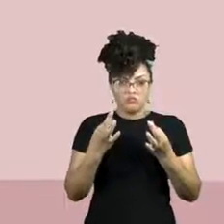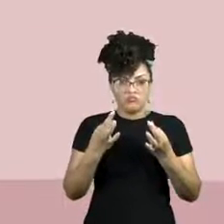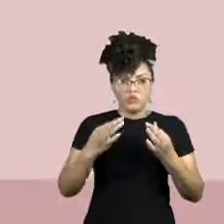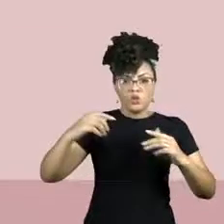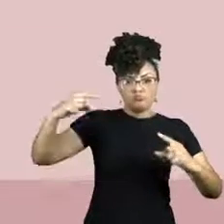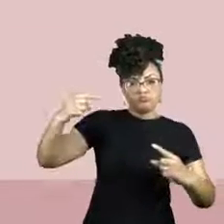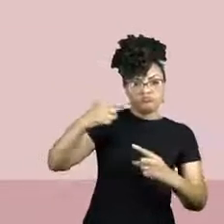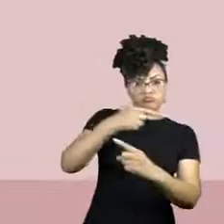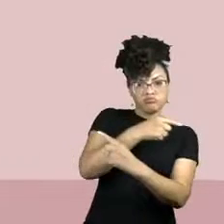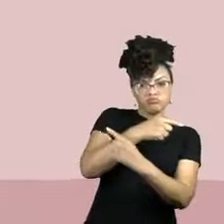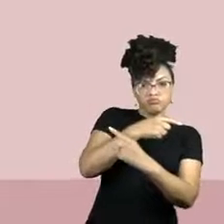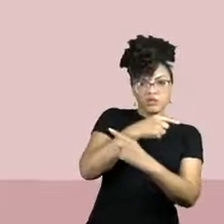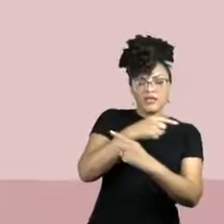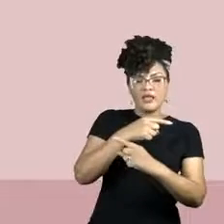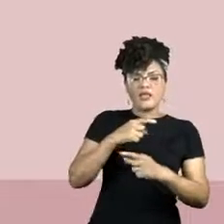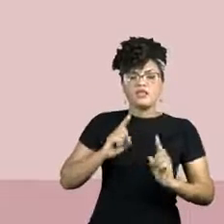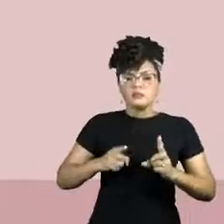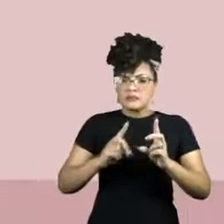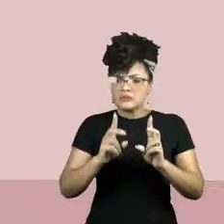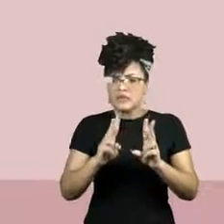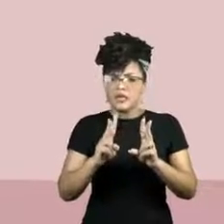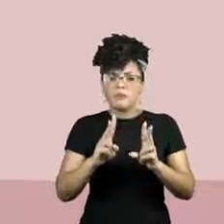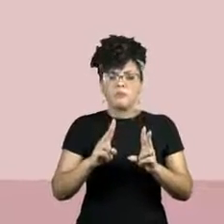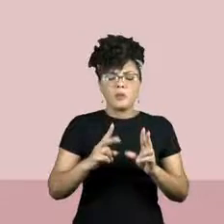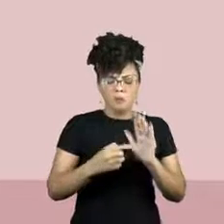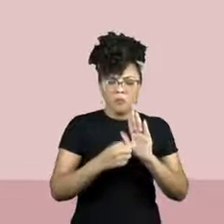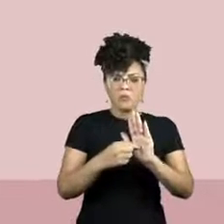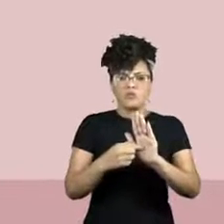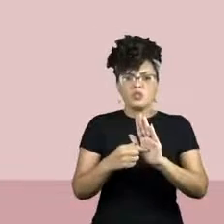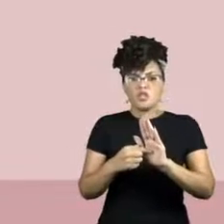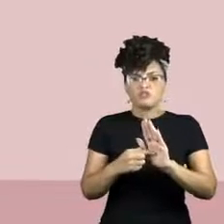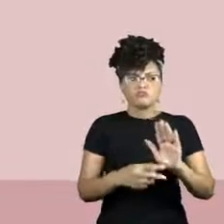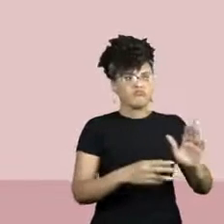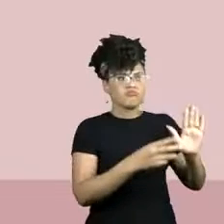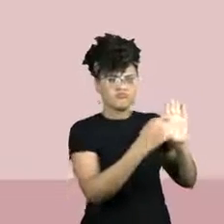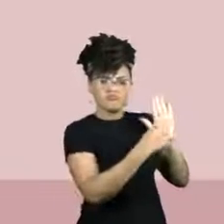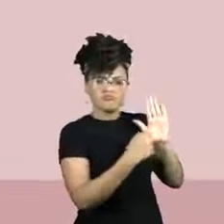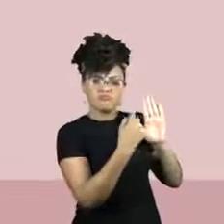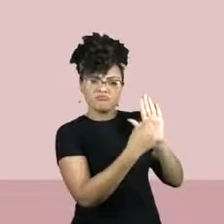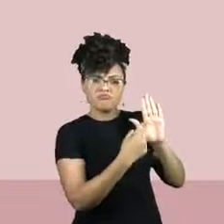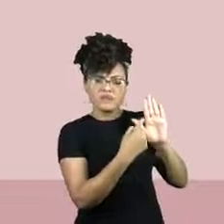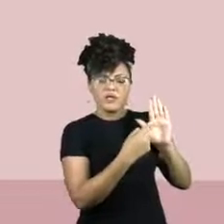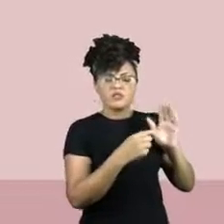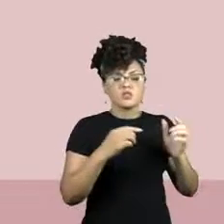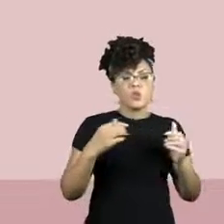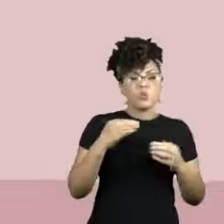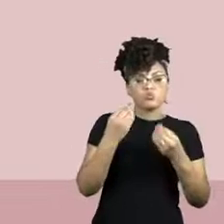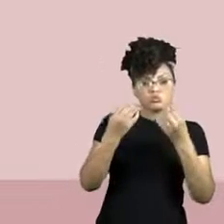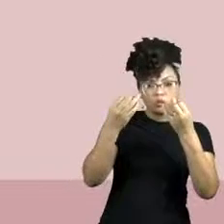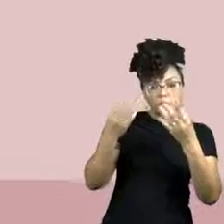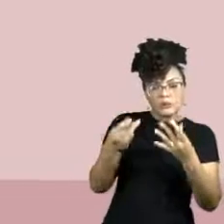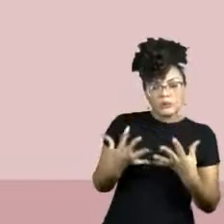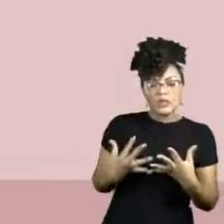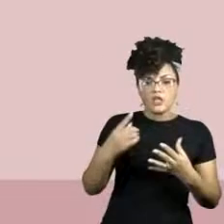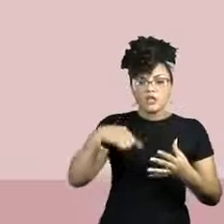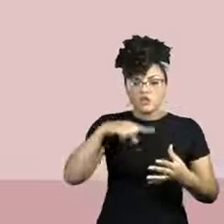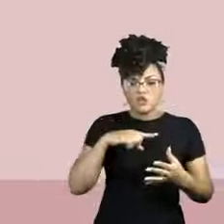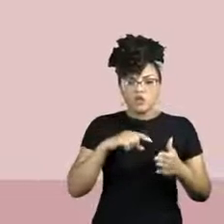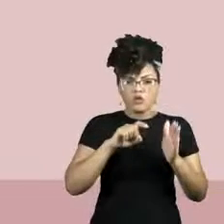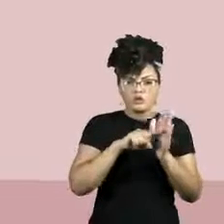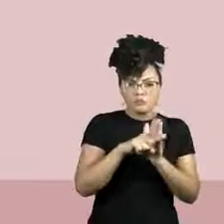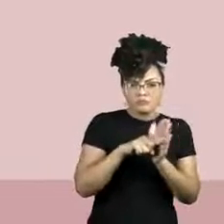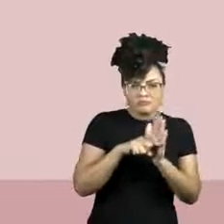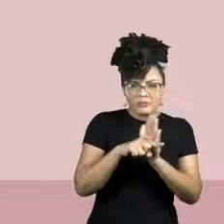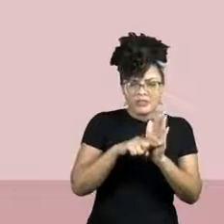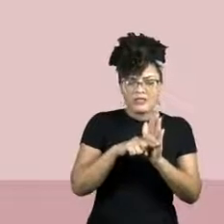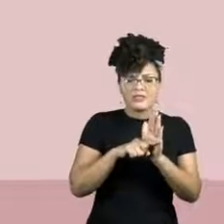estou constantemente trazendo nesses slides, tá? Essas seções transversais são os elementos pelos quais a gente realiza análises, e